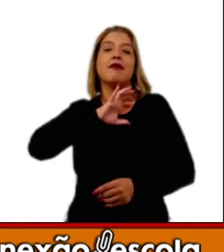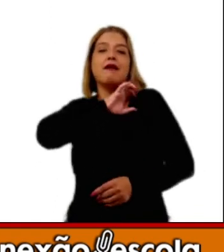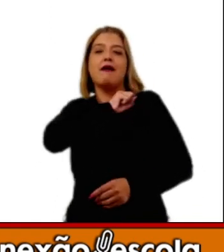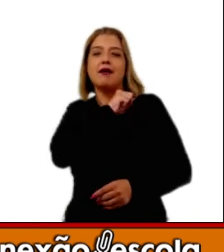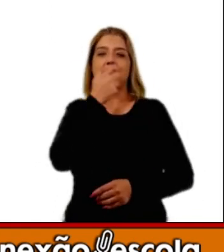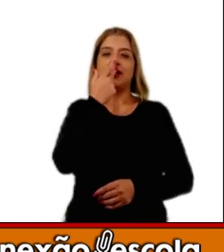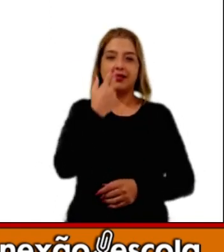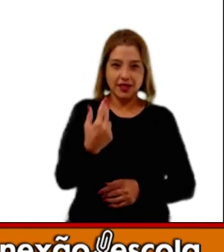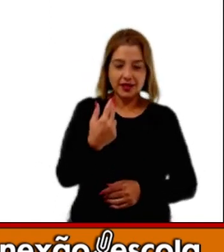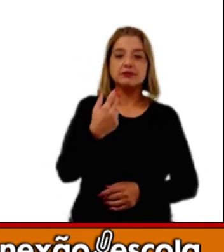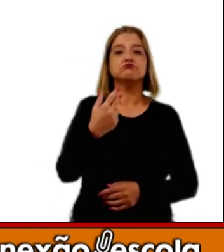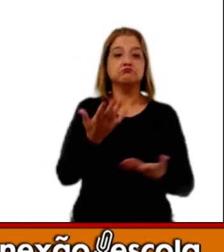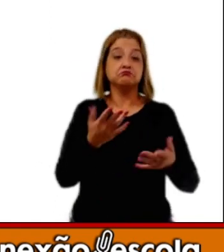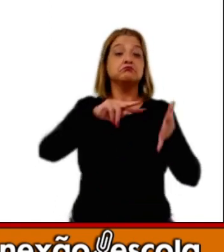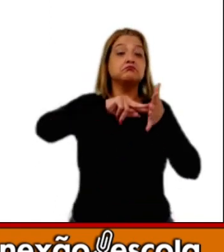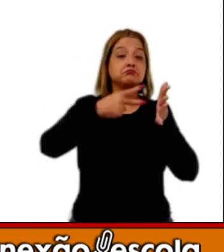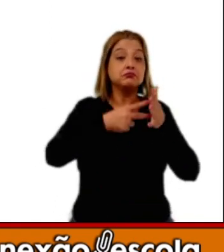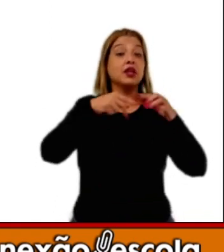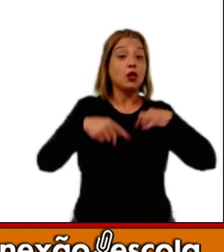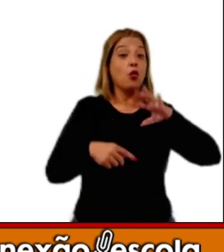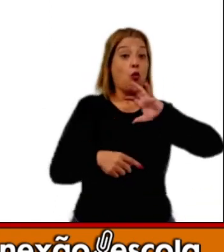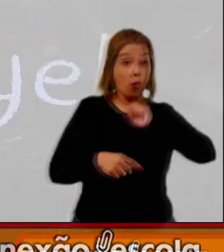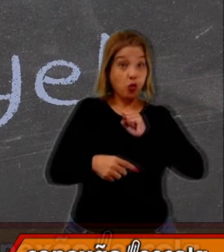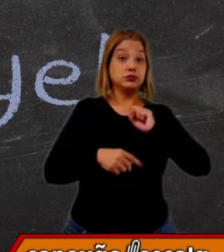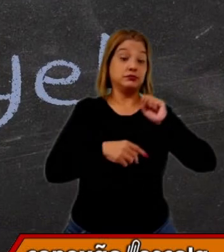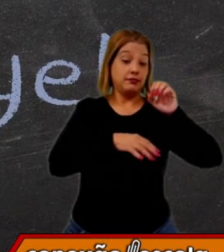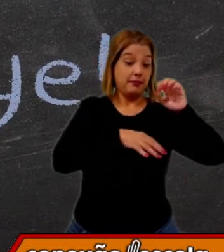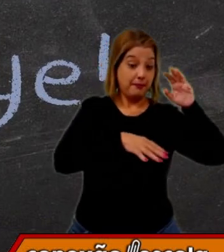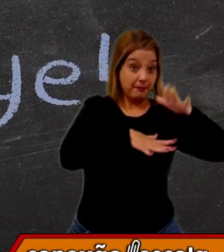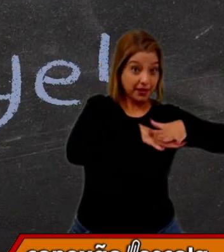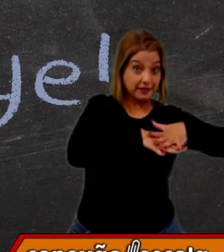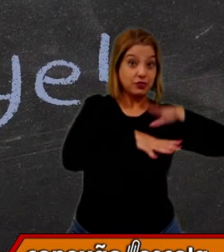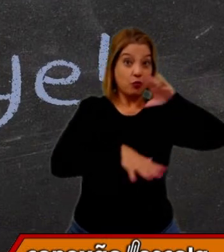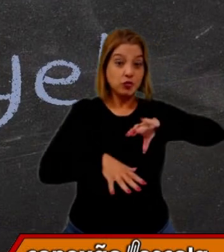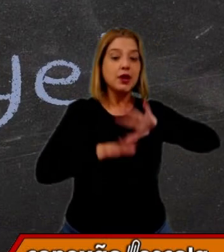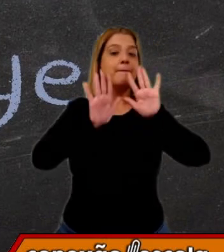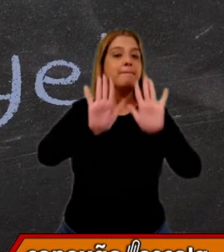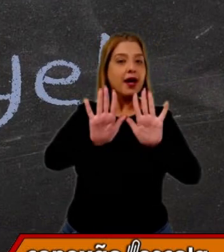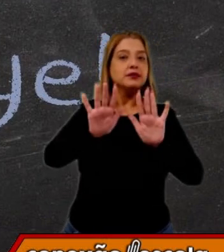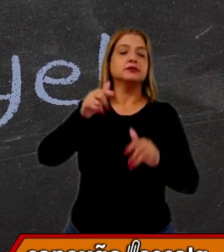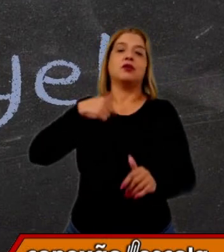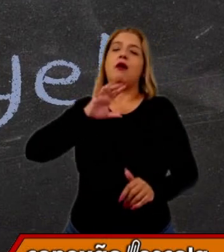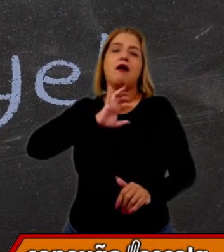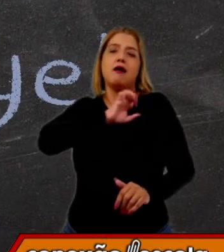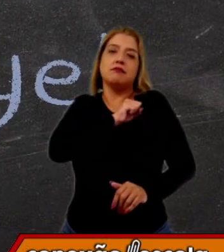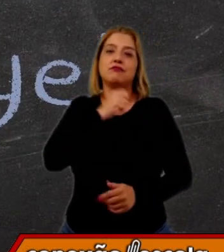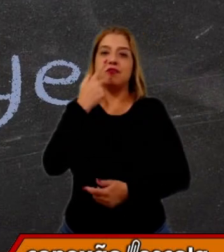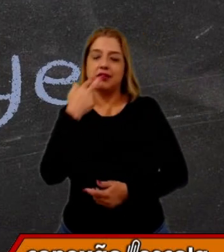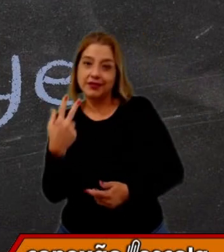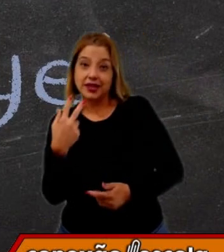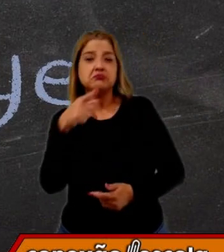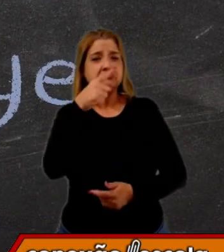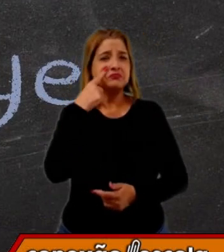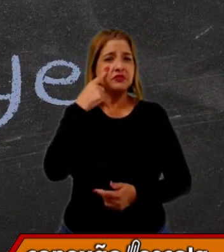fica eu gosto de matemática português mas eu amo em inglês Olha aí você viu que deu essa